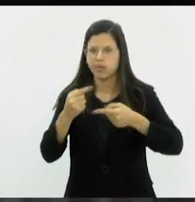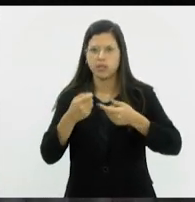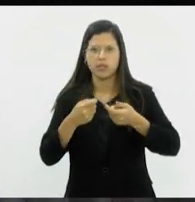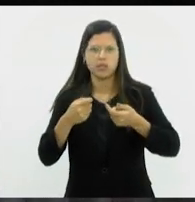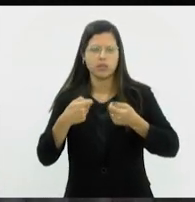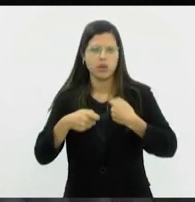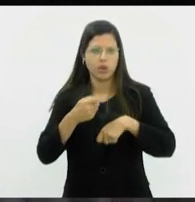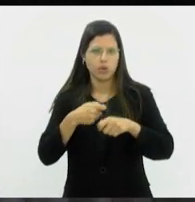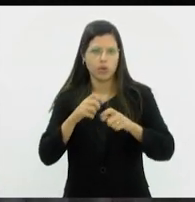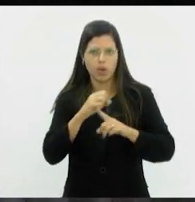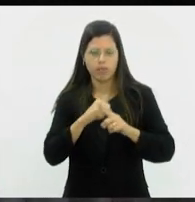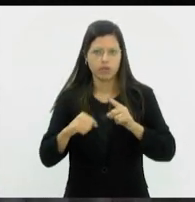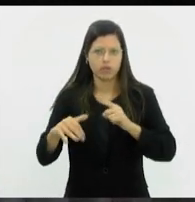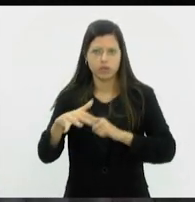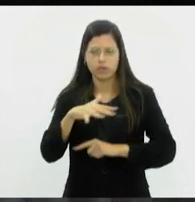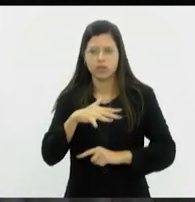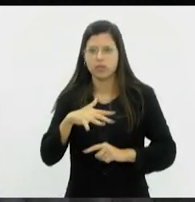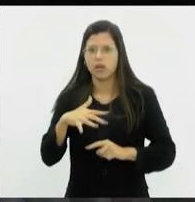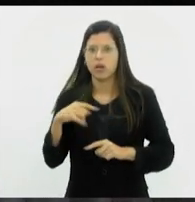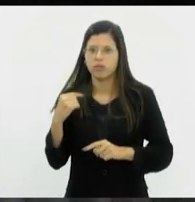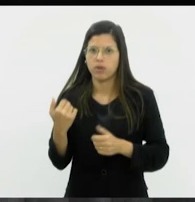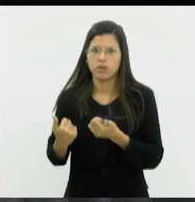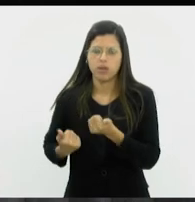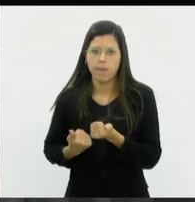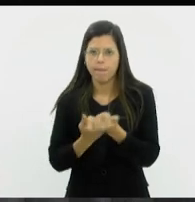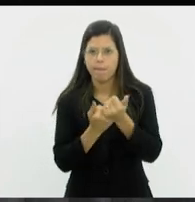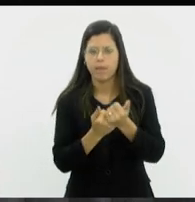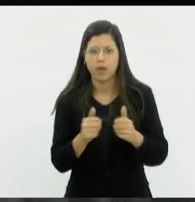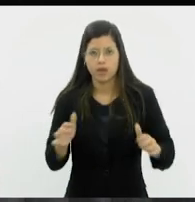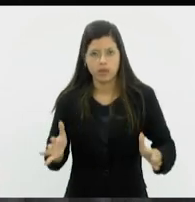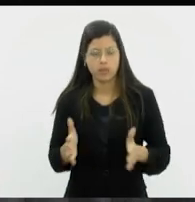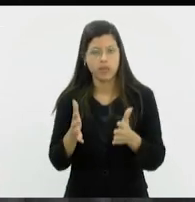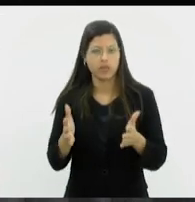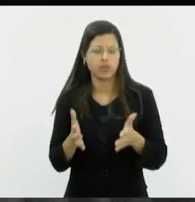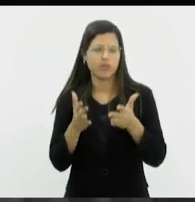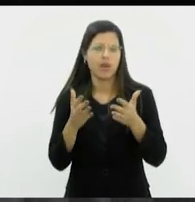possamos continuar a apoiar e incentivar,